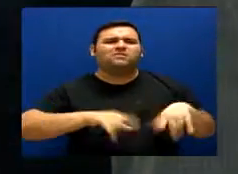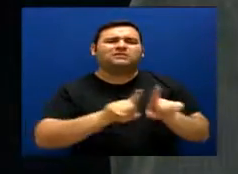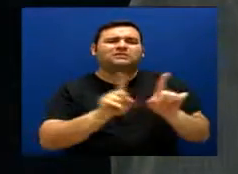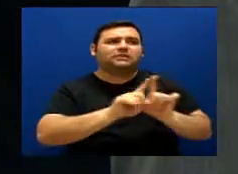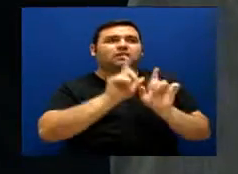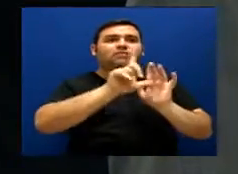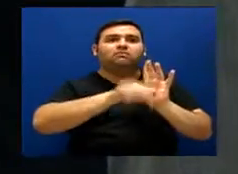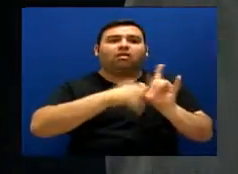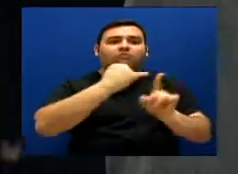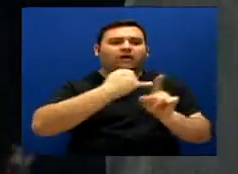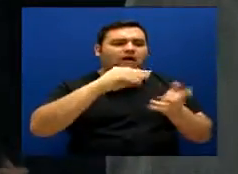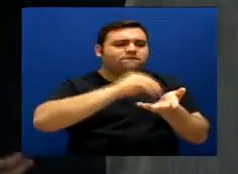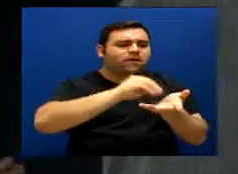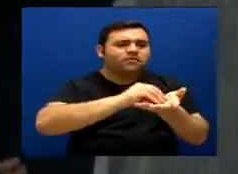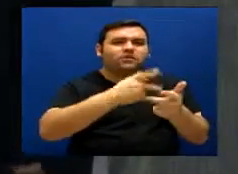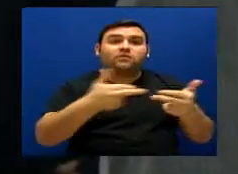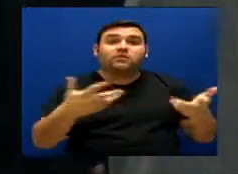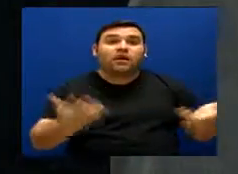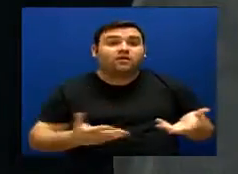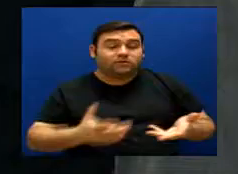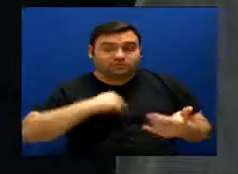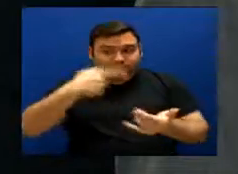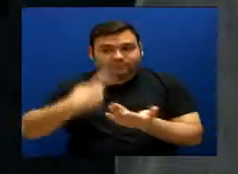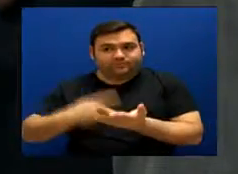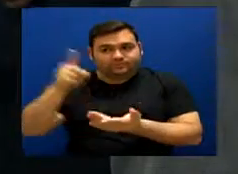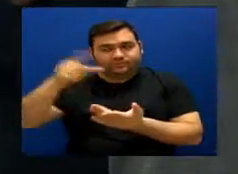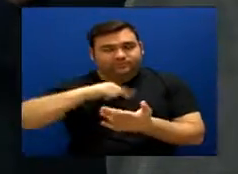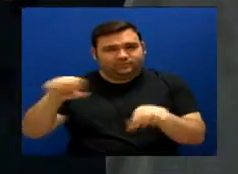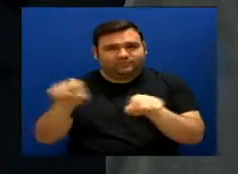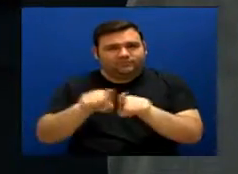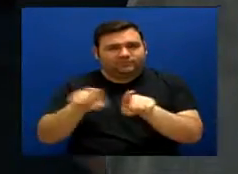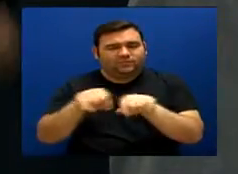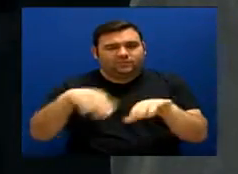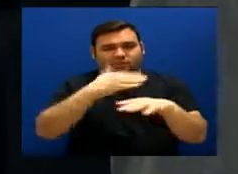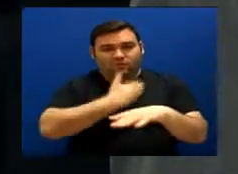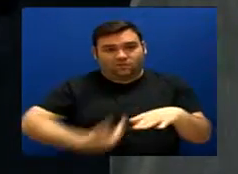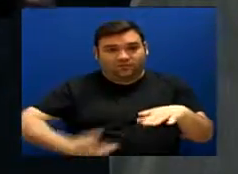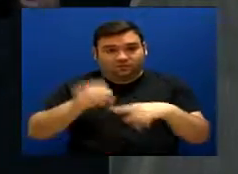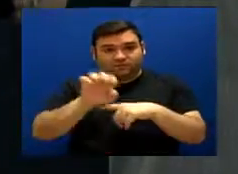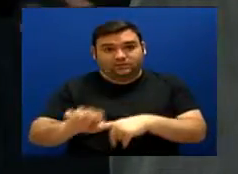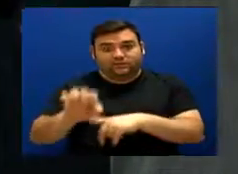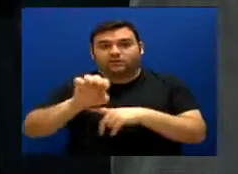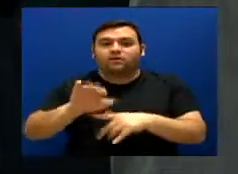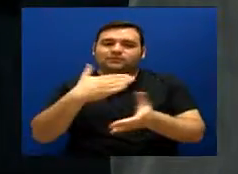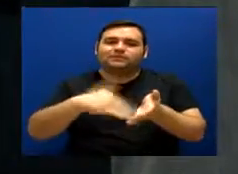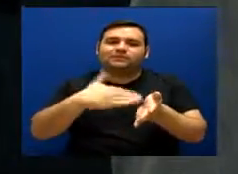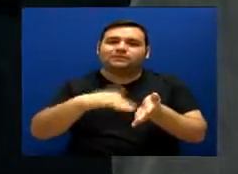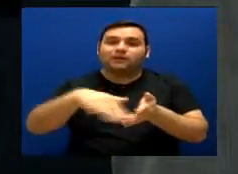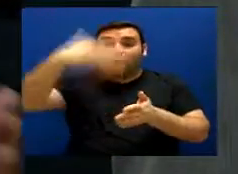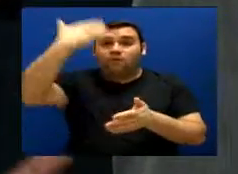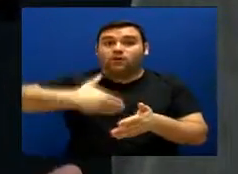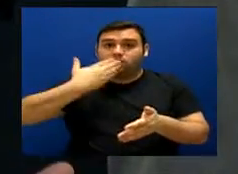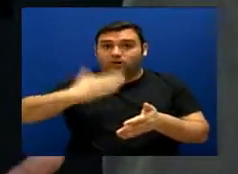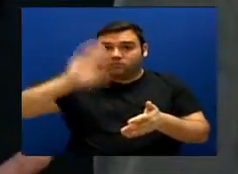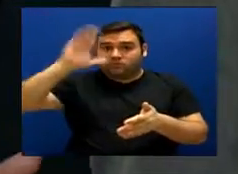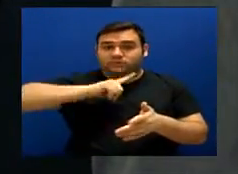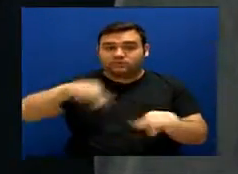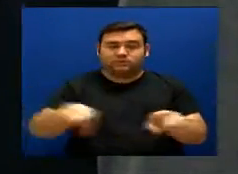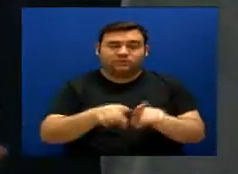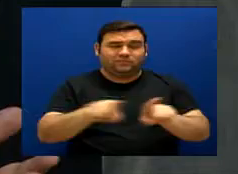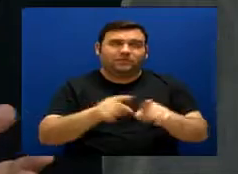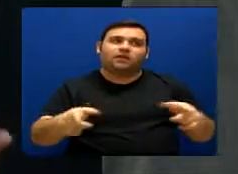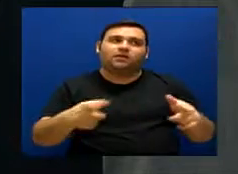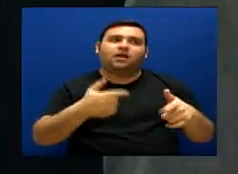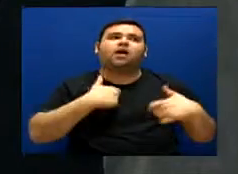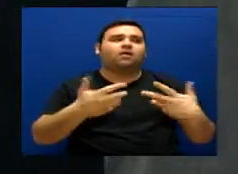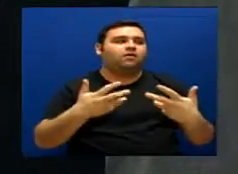ainda chega pela metade. Dessa vez foi feito um convênio junto com o governo do estado e o secretário nos prometeu, é uma coisa